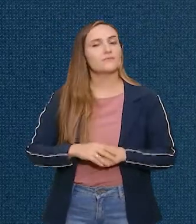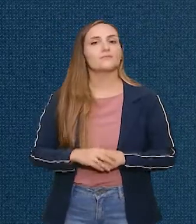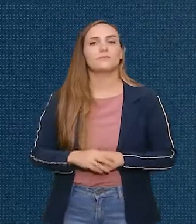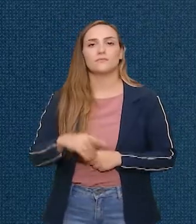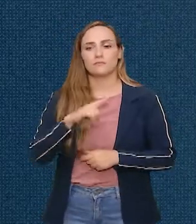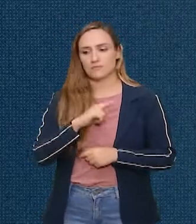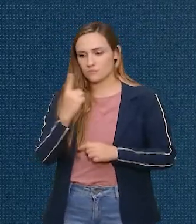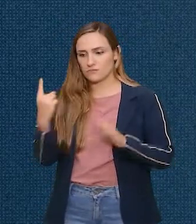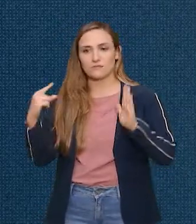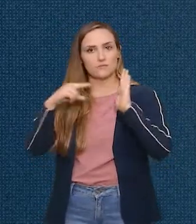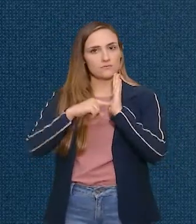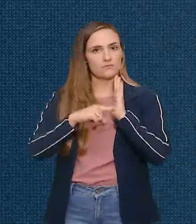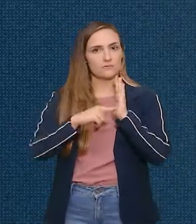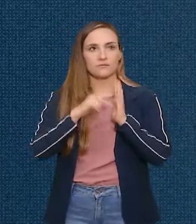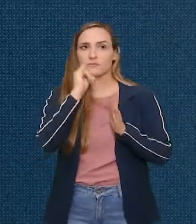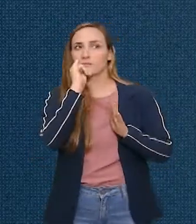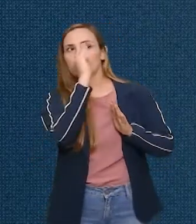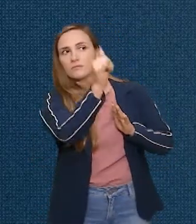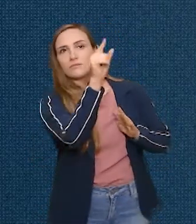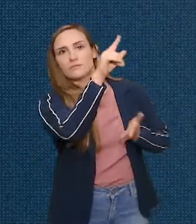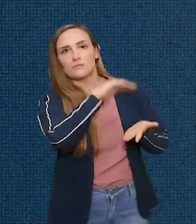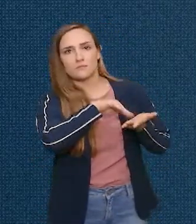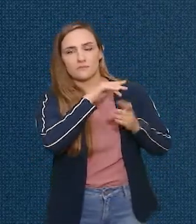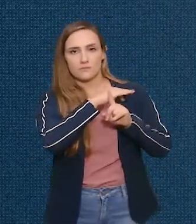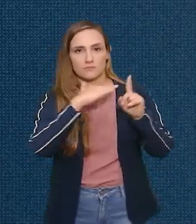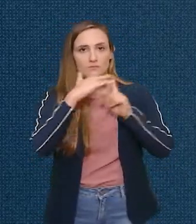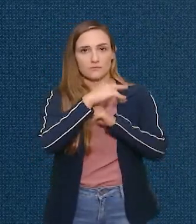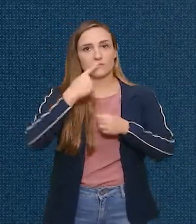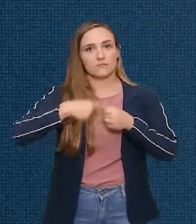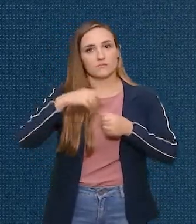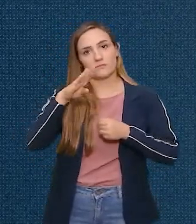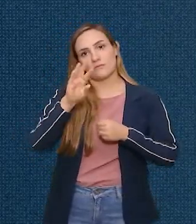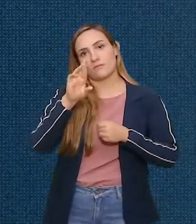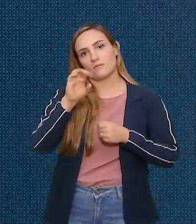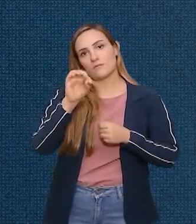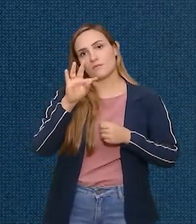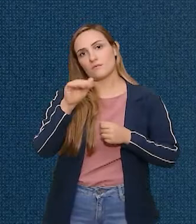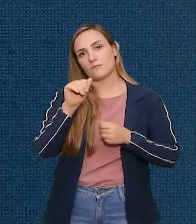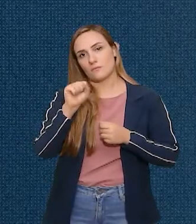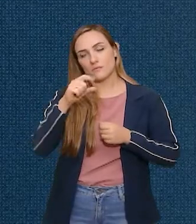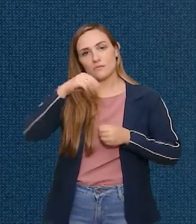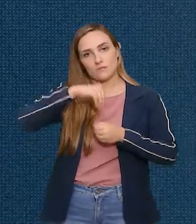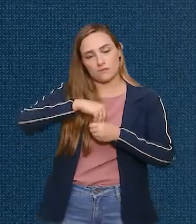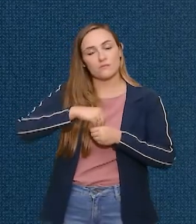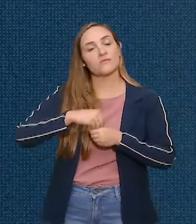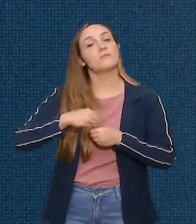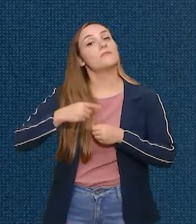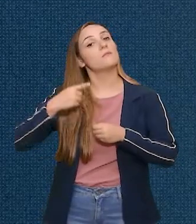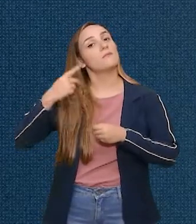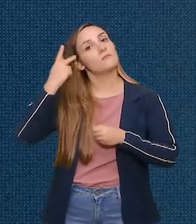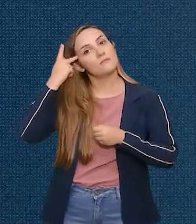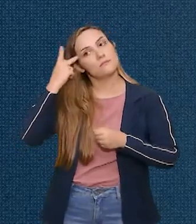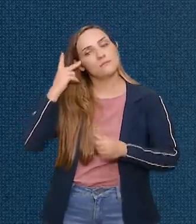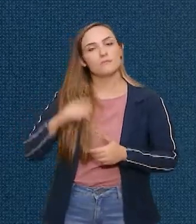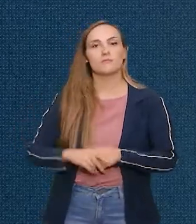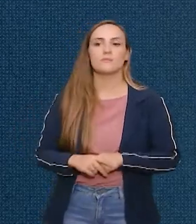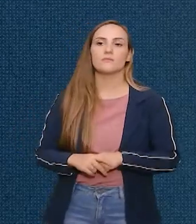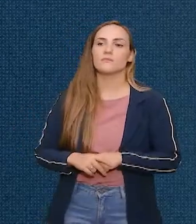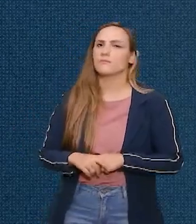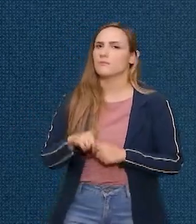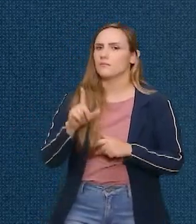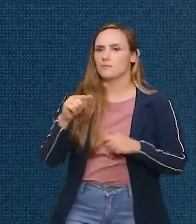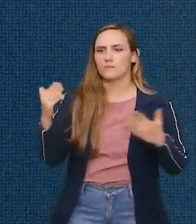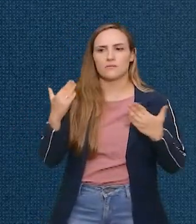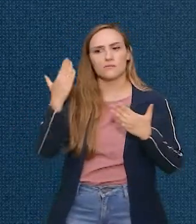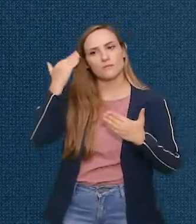da morte. Uma denúncia foi feita aos órgãos responsáveis na cidade de Brotas, interior de São Paulo. O